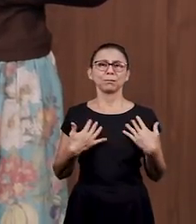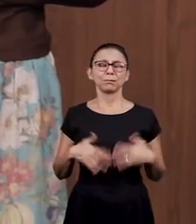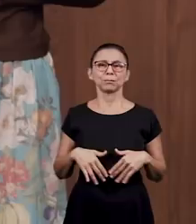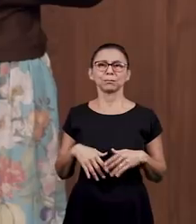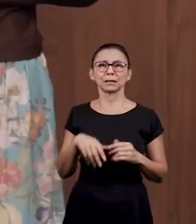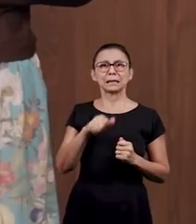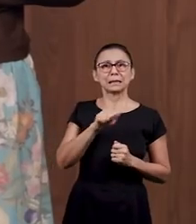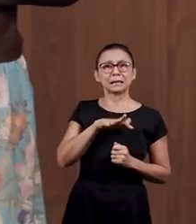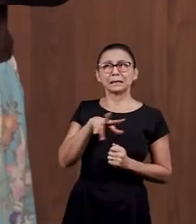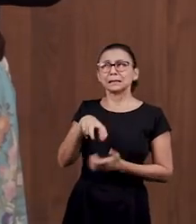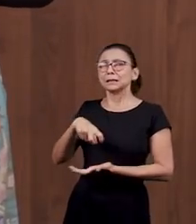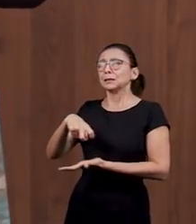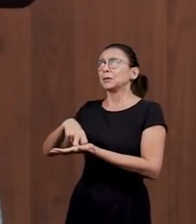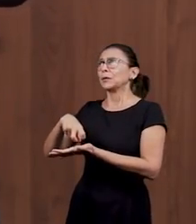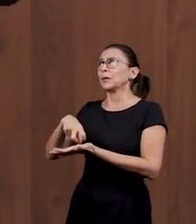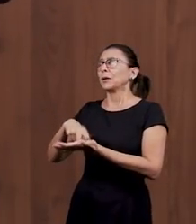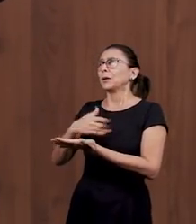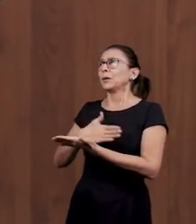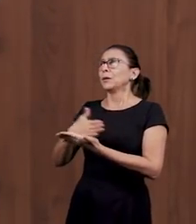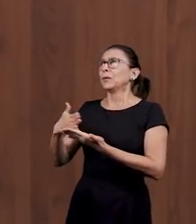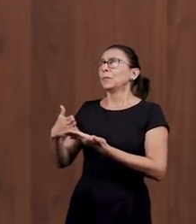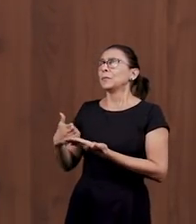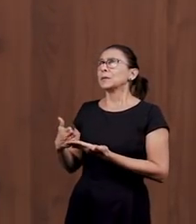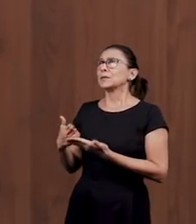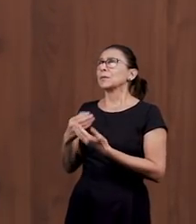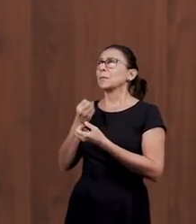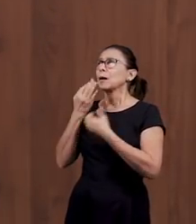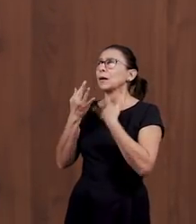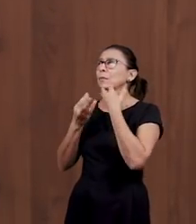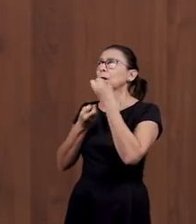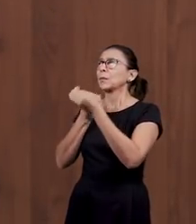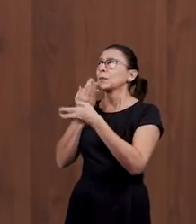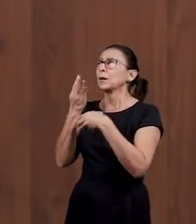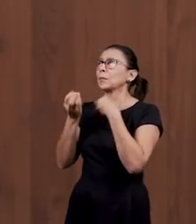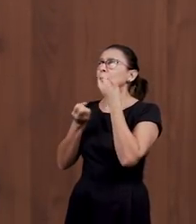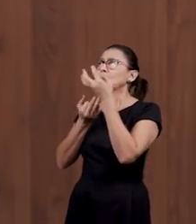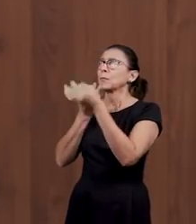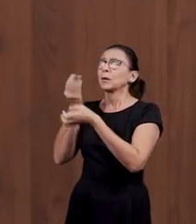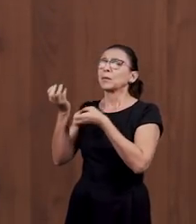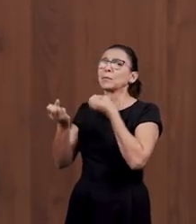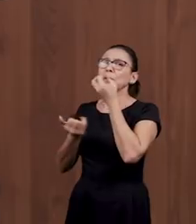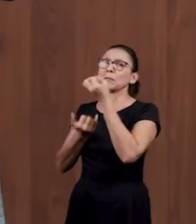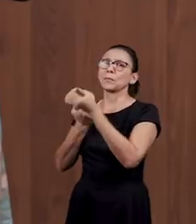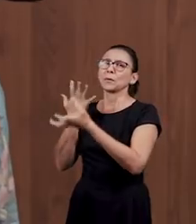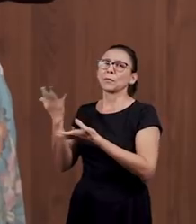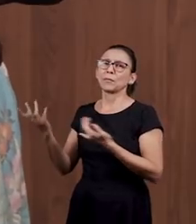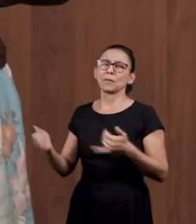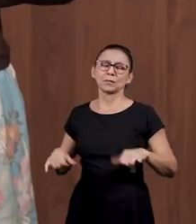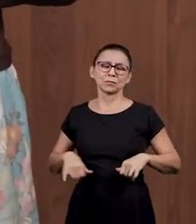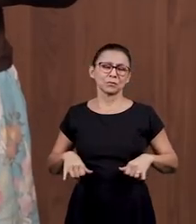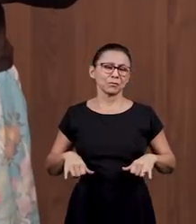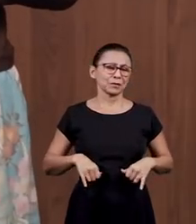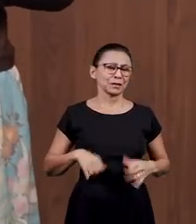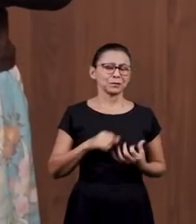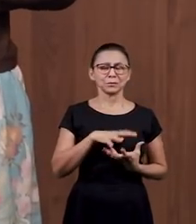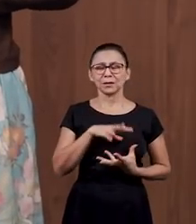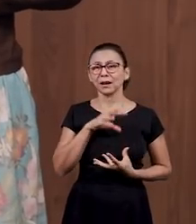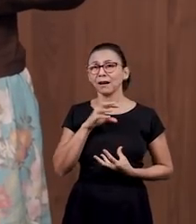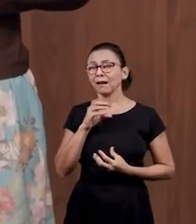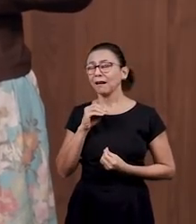ajoelhou ali e ela começou a falar do Senhor, do que era a dor da alma dela, do sofrimento, porque